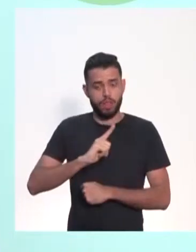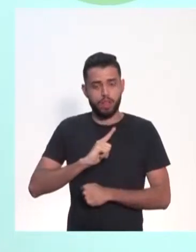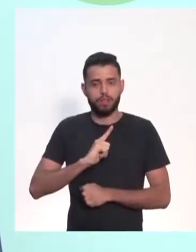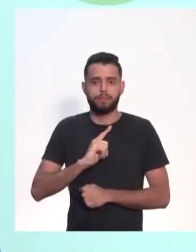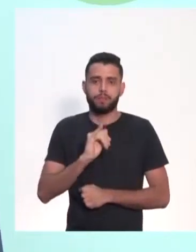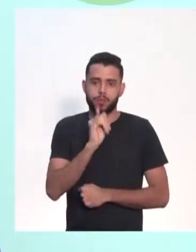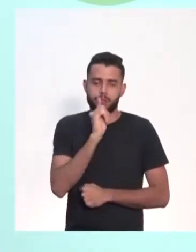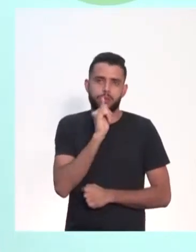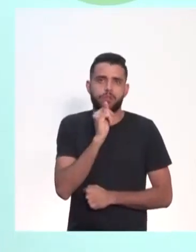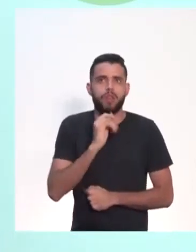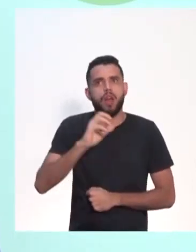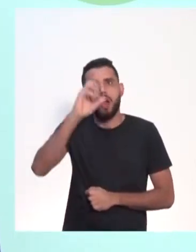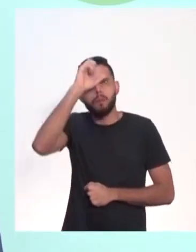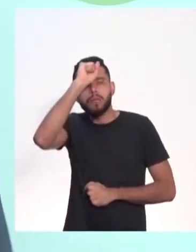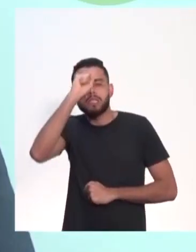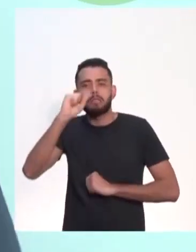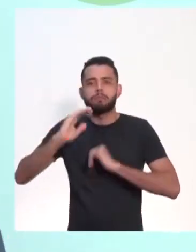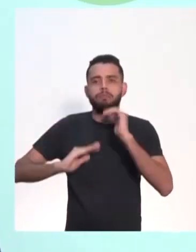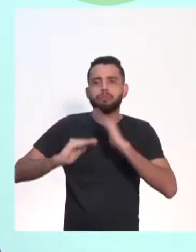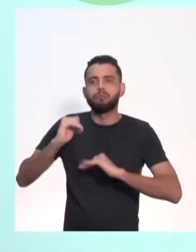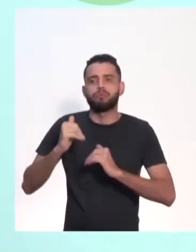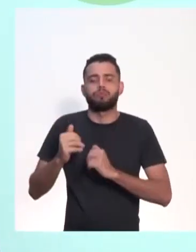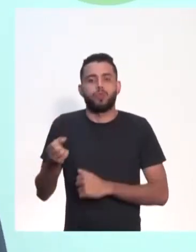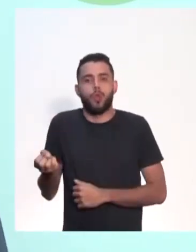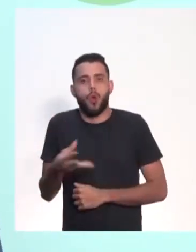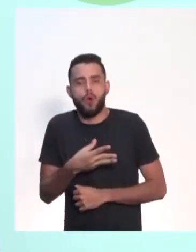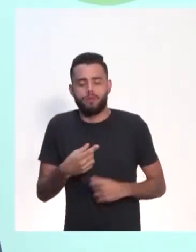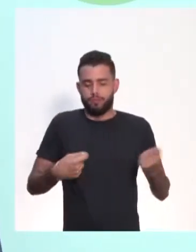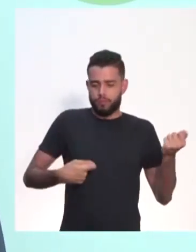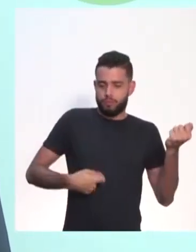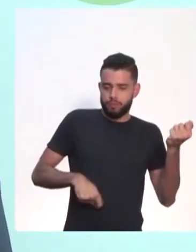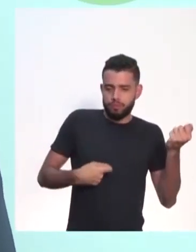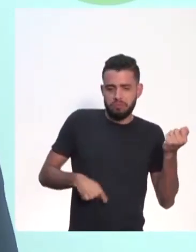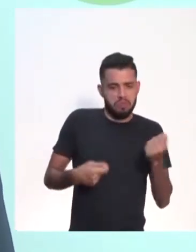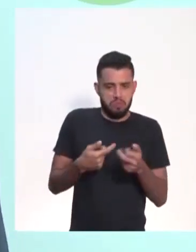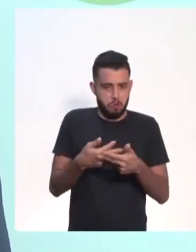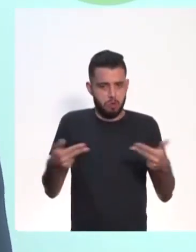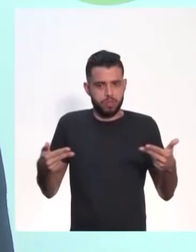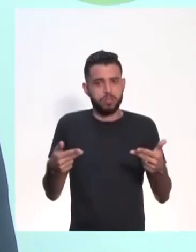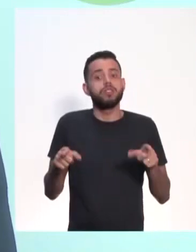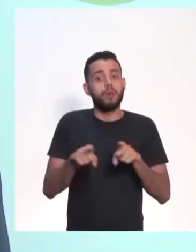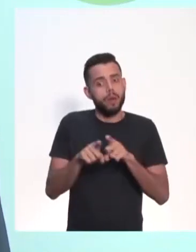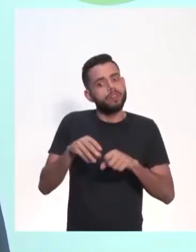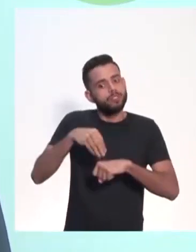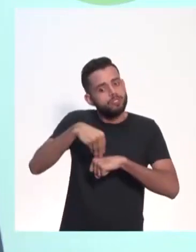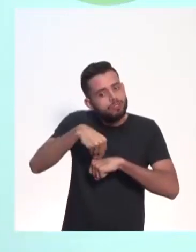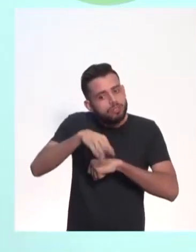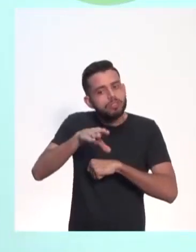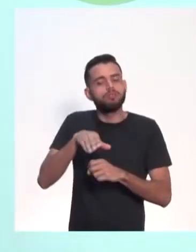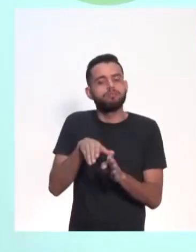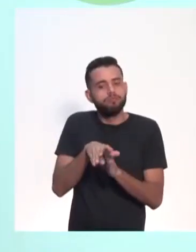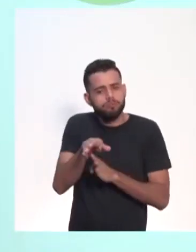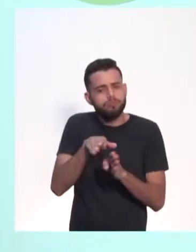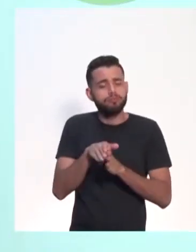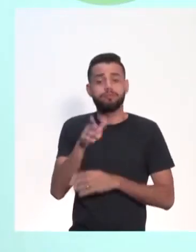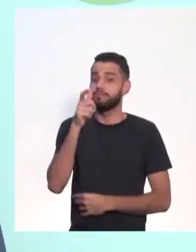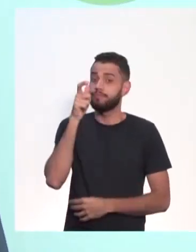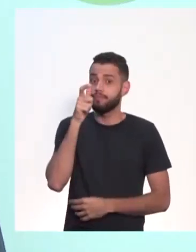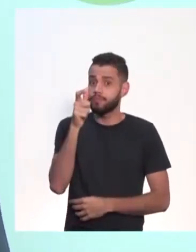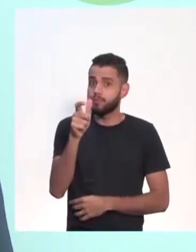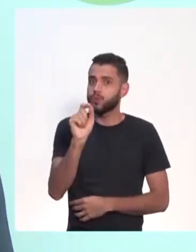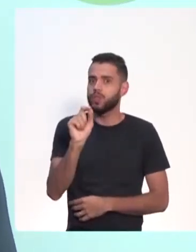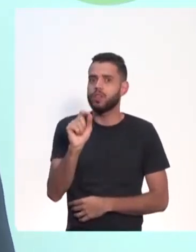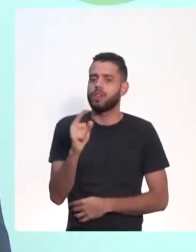uma habilidade nova, para tocar um violão, alguma coisa assim, a gente vai trazer algumas dicas e orientações que são interessantes para a